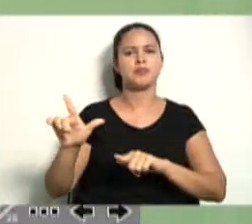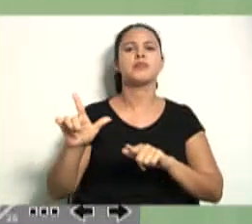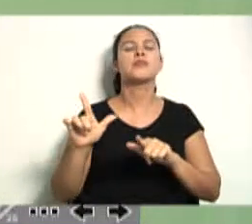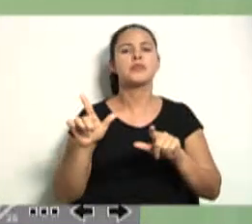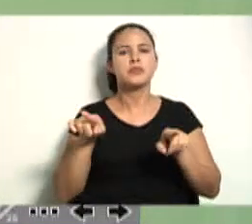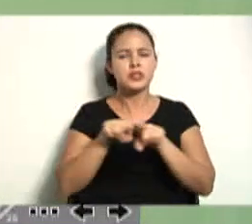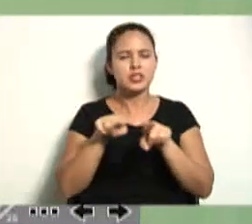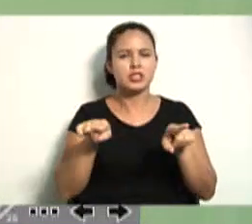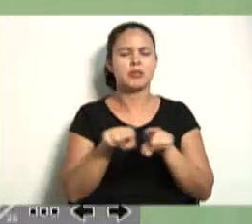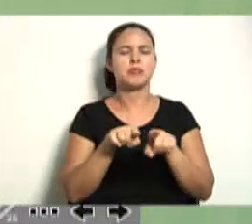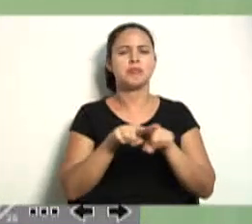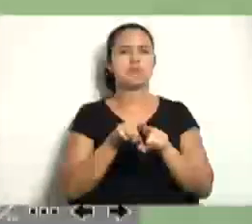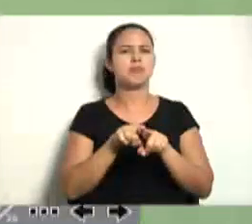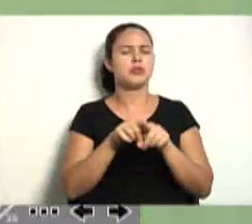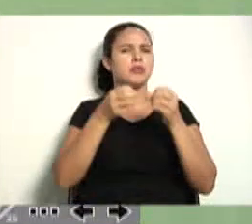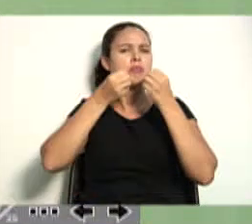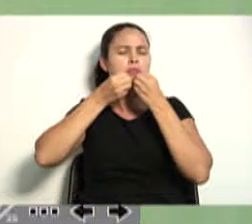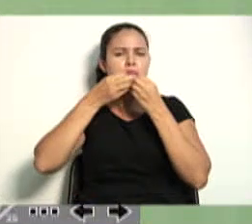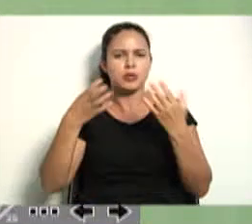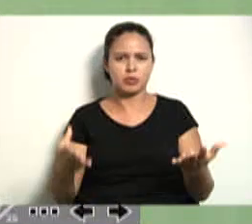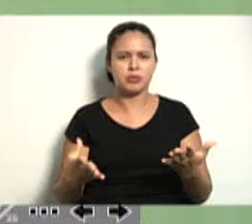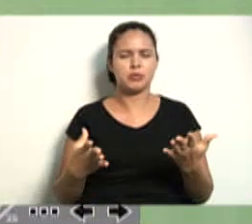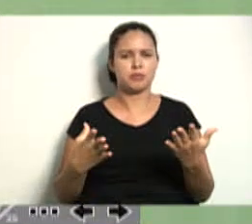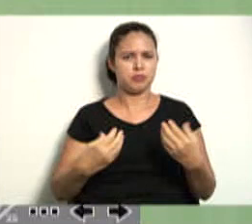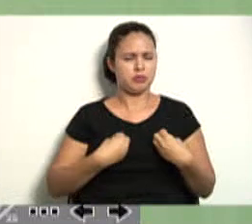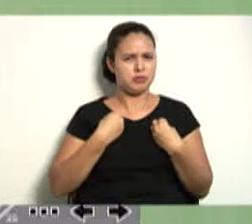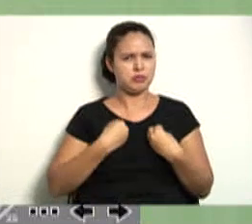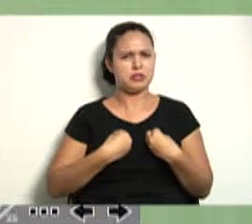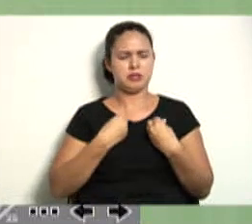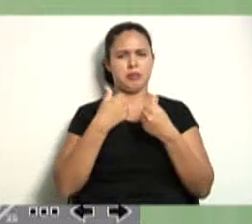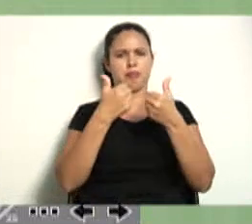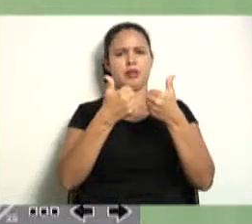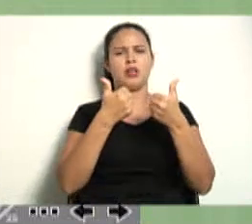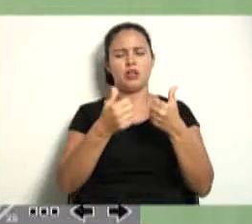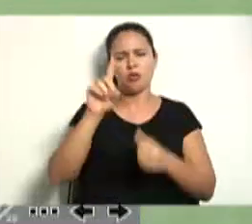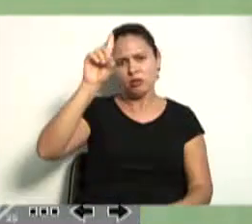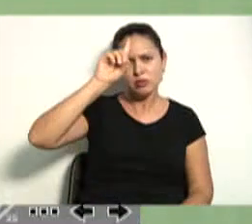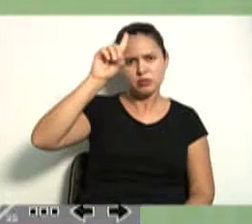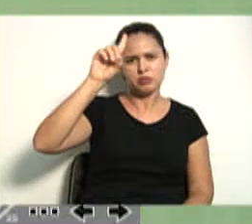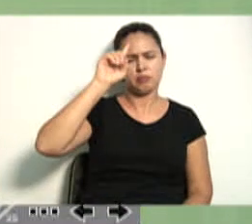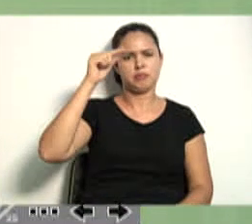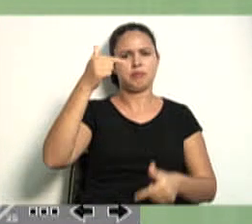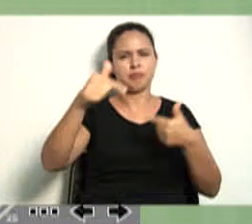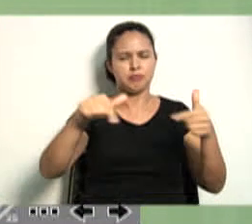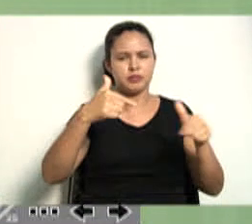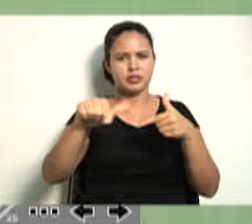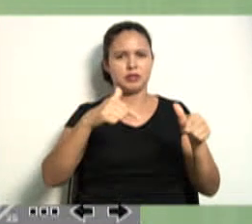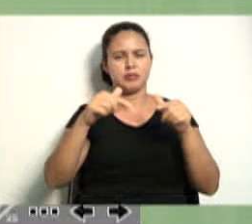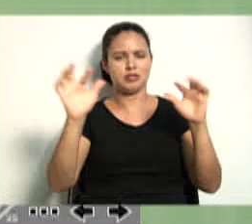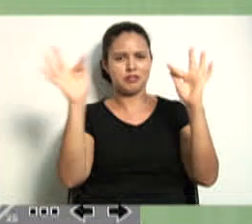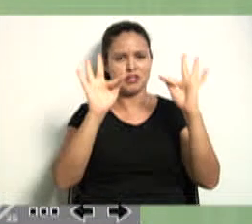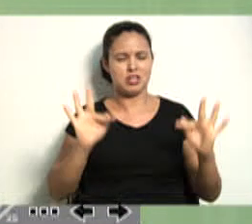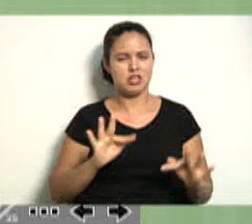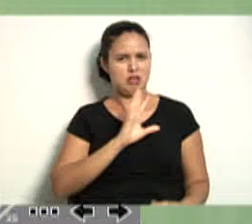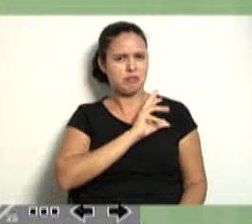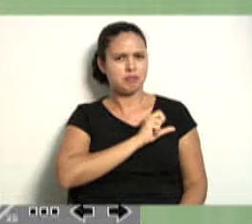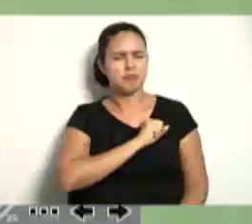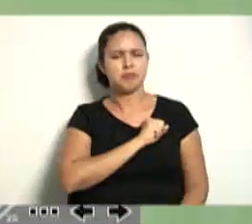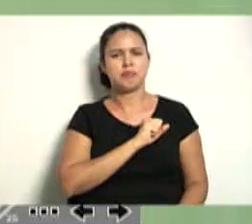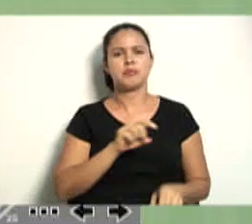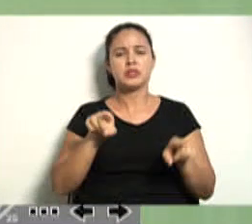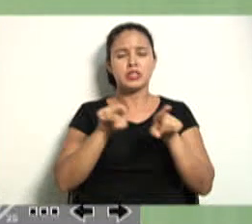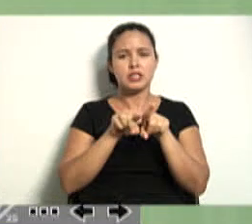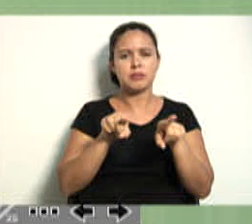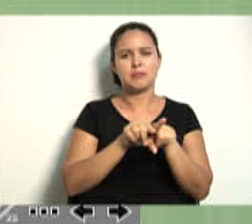forma maravilhosa de fazer todo dia aquilo que se ama. O